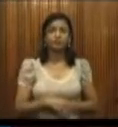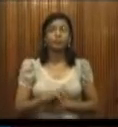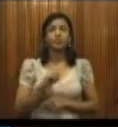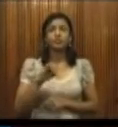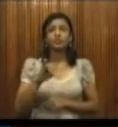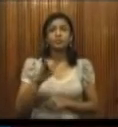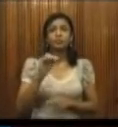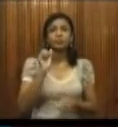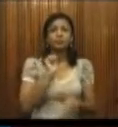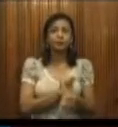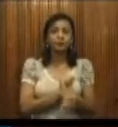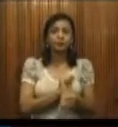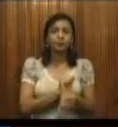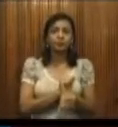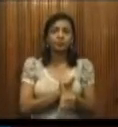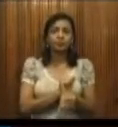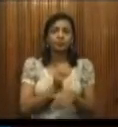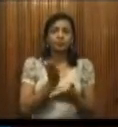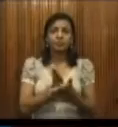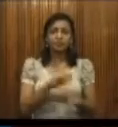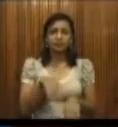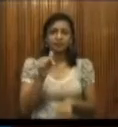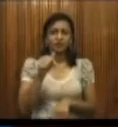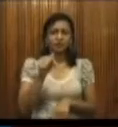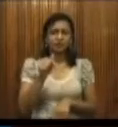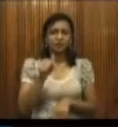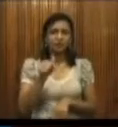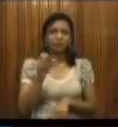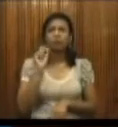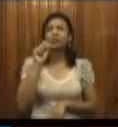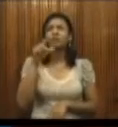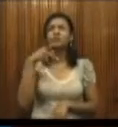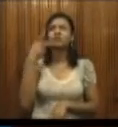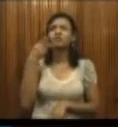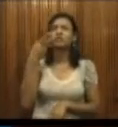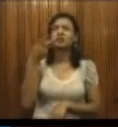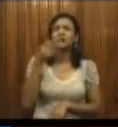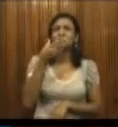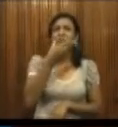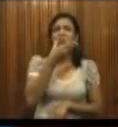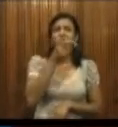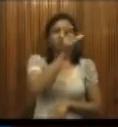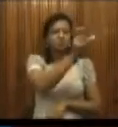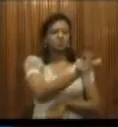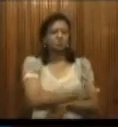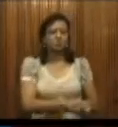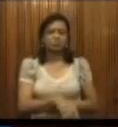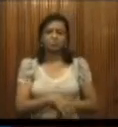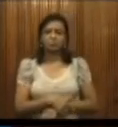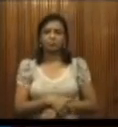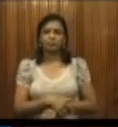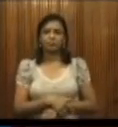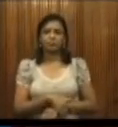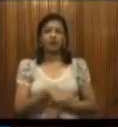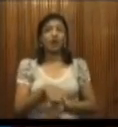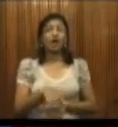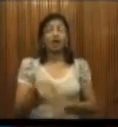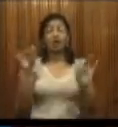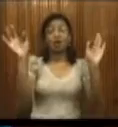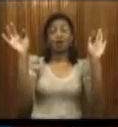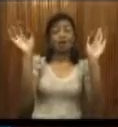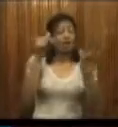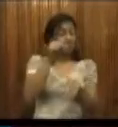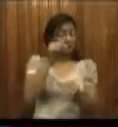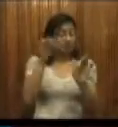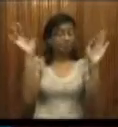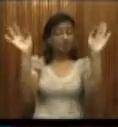aqui, se só parasse aí, o que, que você poderia dizer desse homem? Esse homem foi feliz nessa vida e na vida futura.